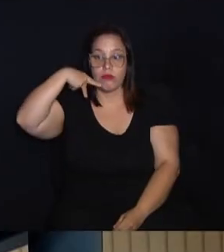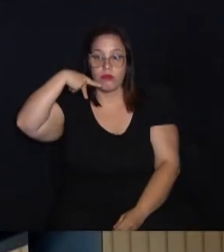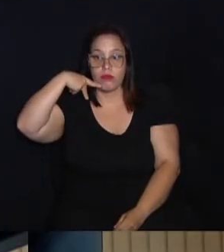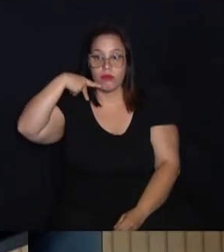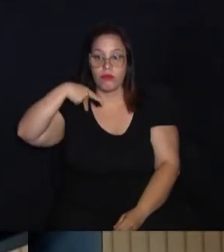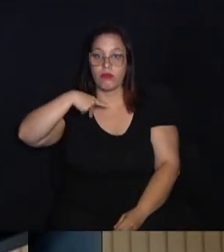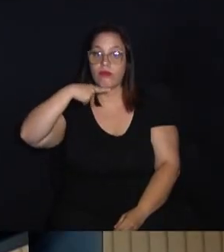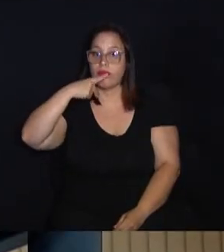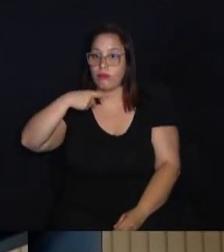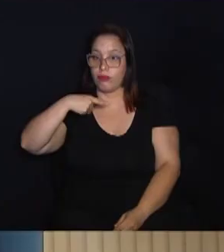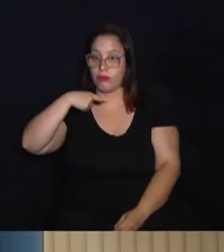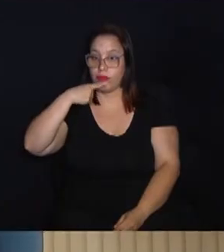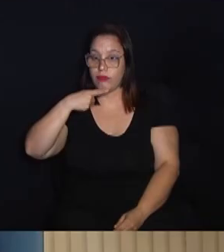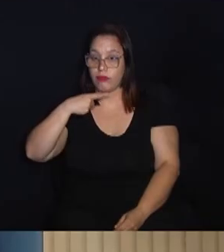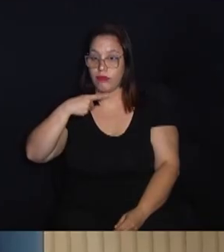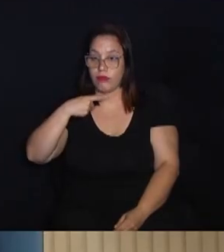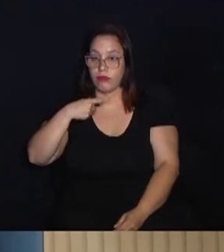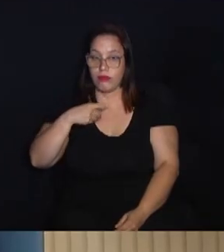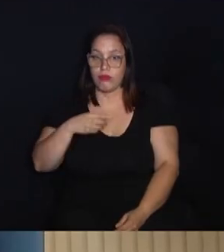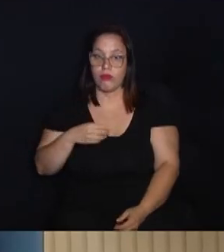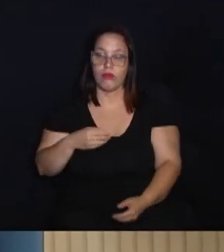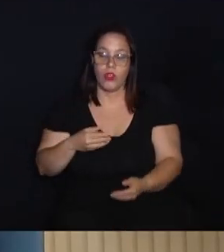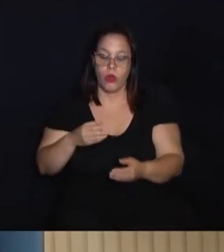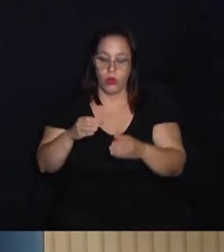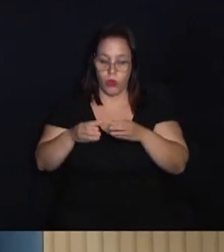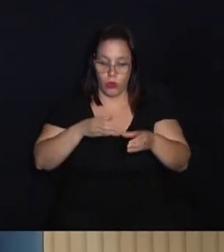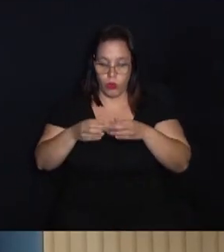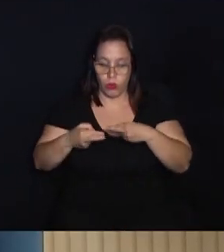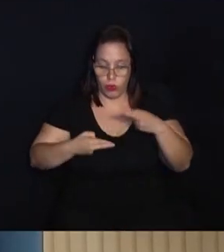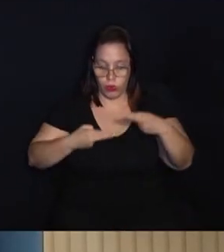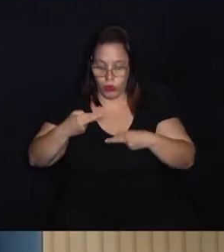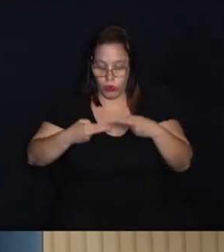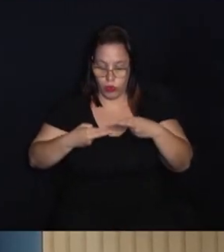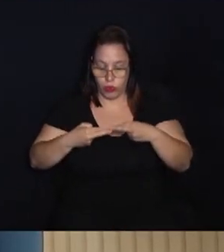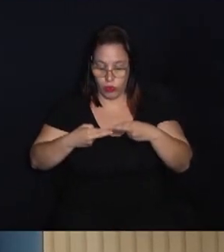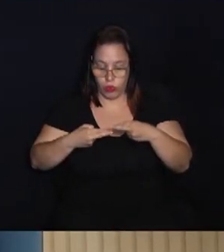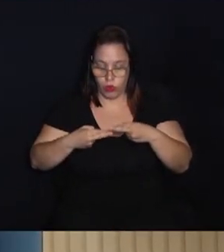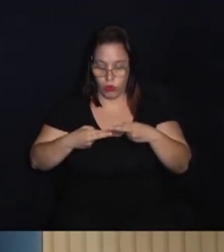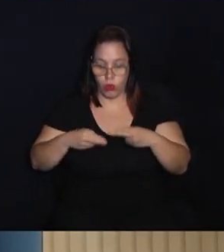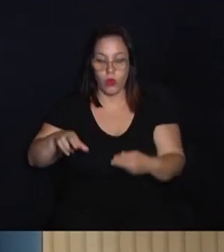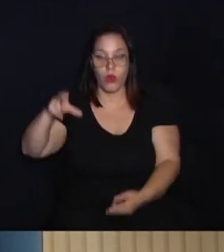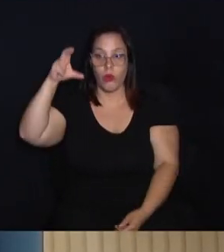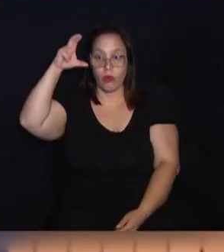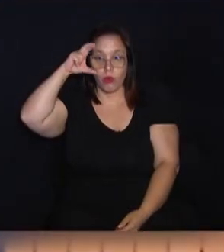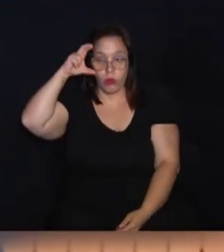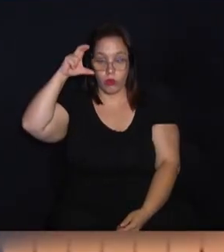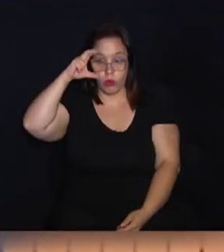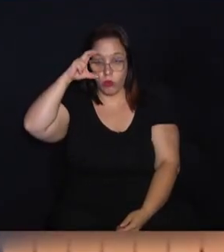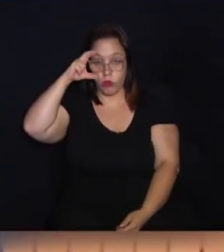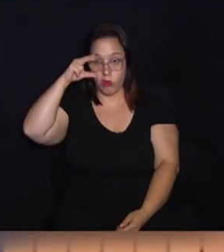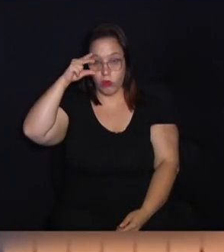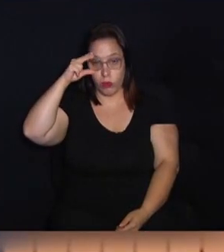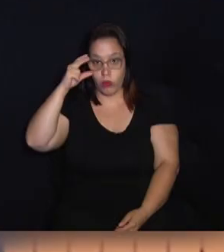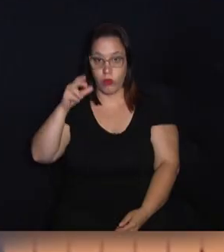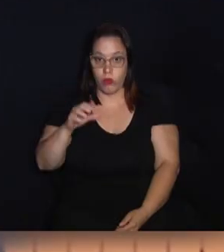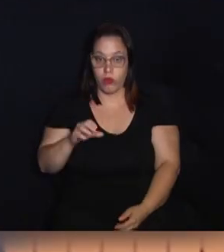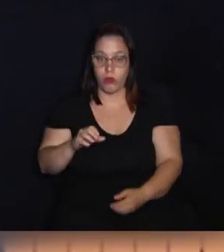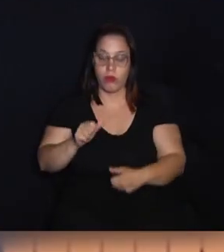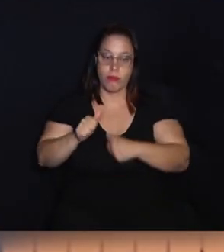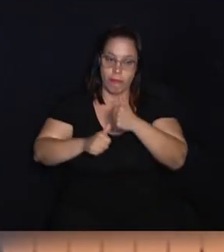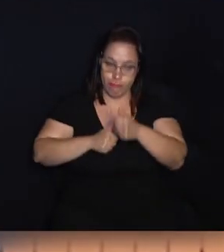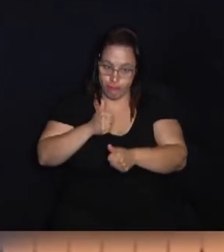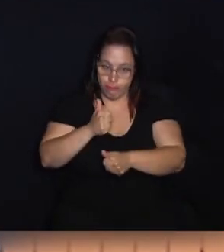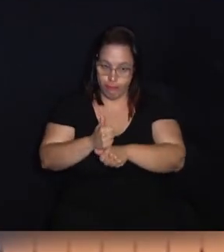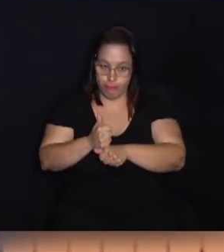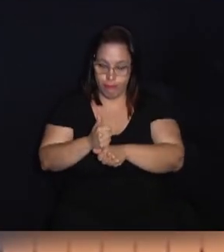e Eduardo Magoga. Na corregedoria, o titular é o vereador Carlinhos Camelô e o corregedor substituto